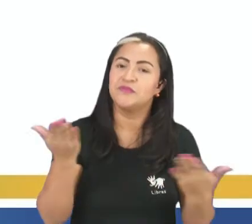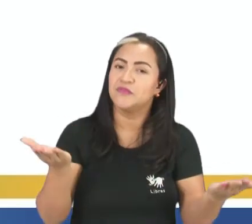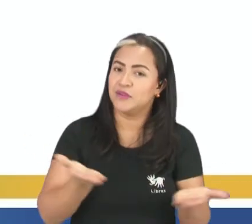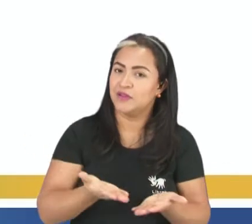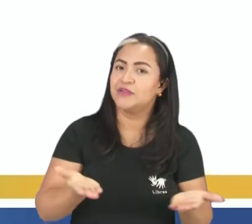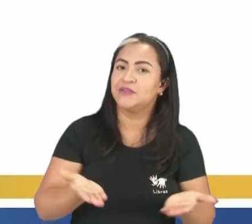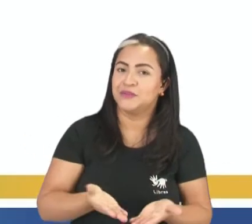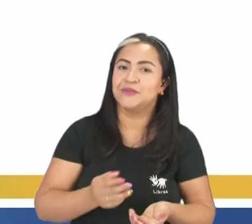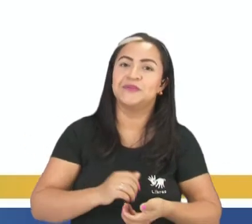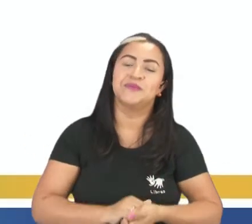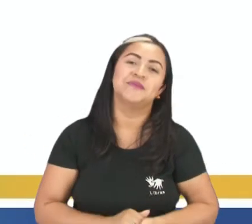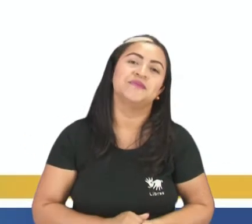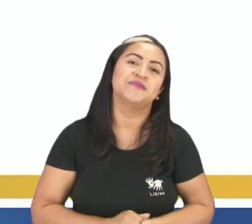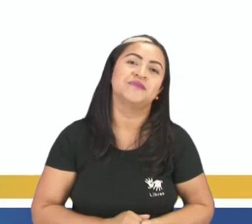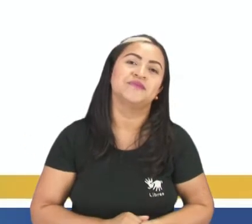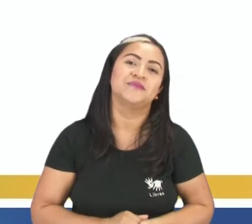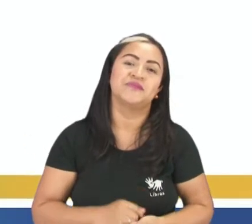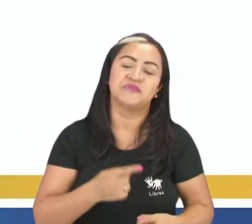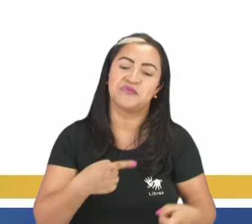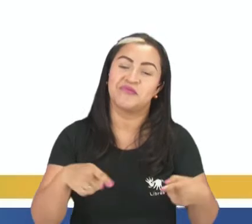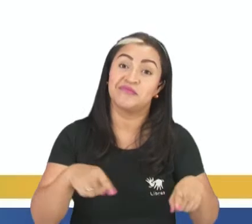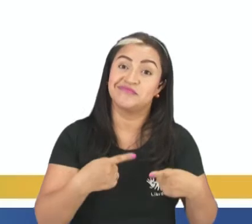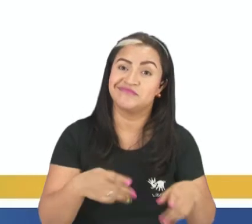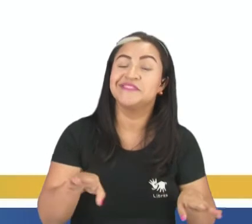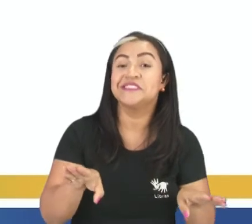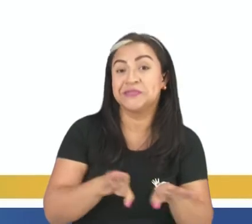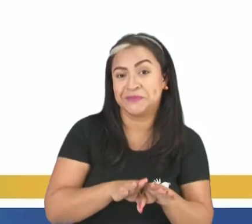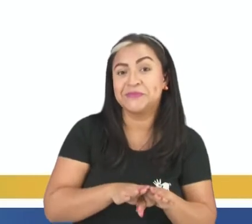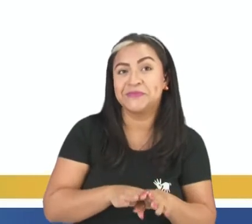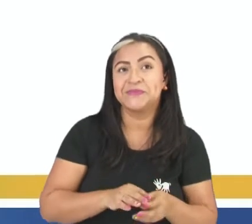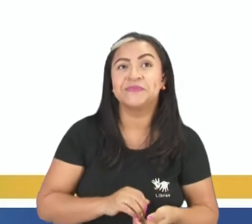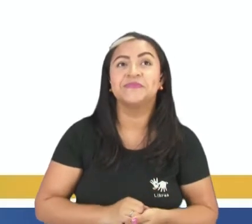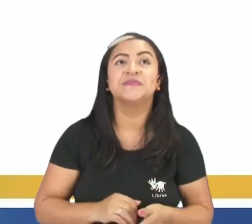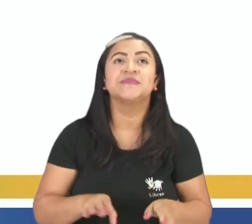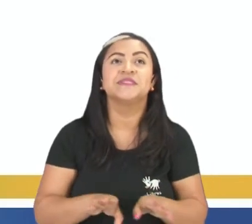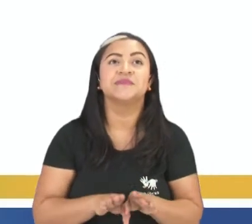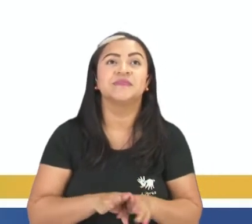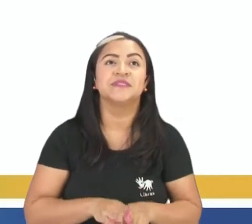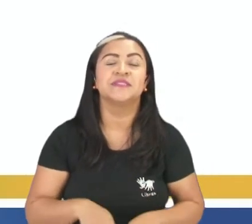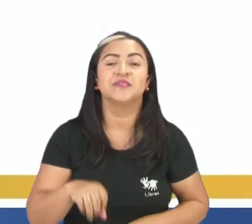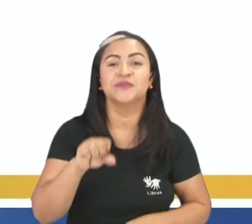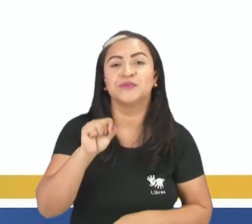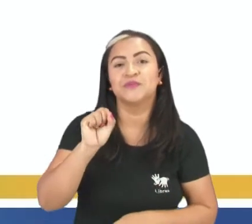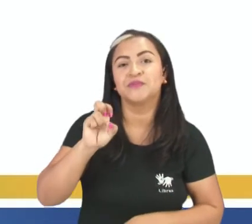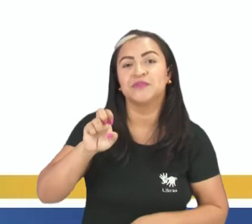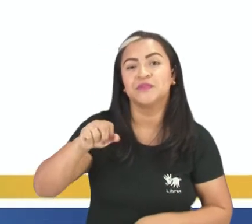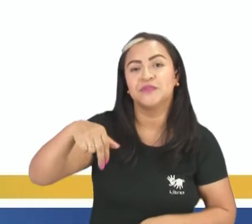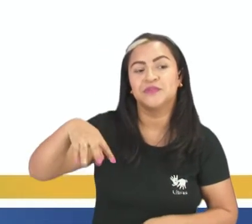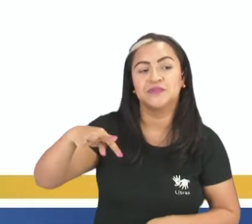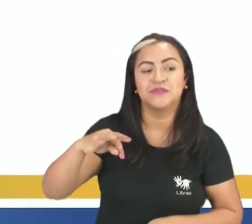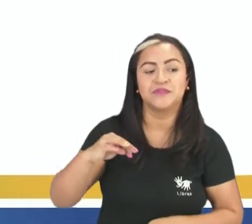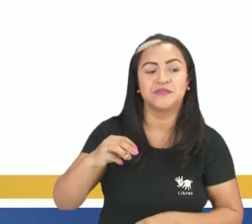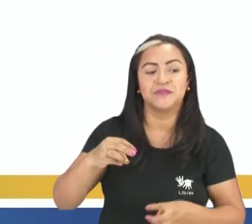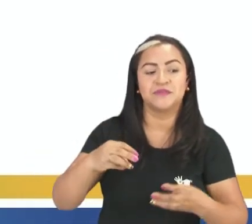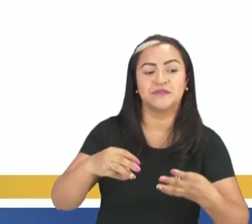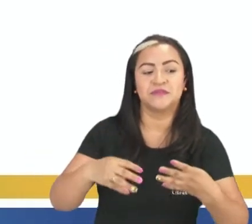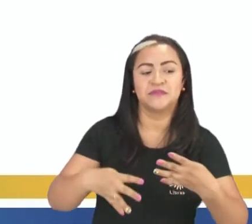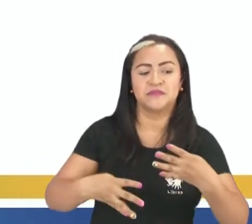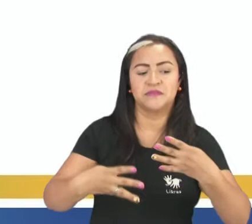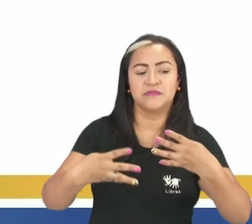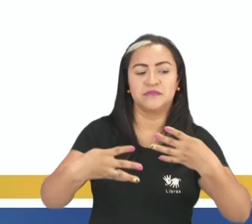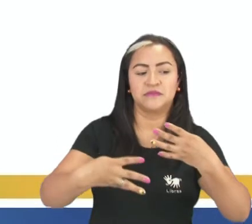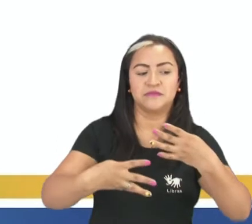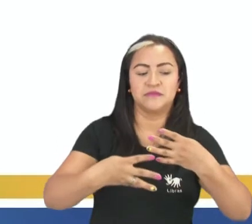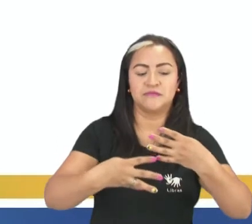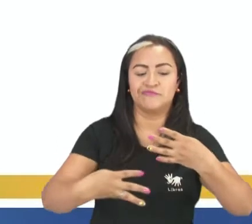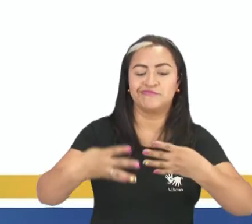dia. Além disso, nós temos também, tá, um soneto de Felicidade de Vinícius de